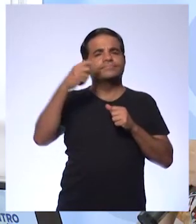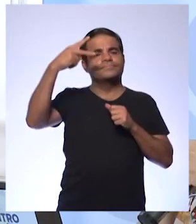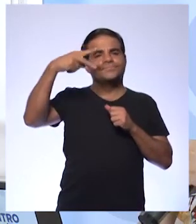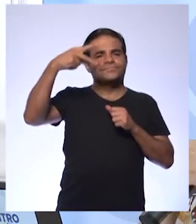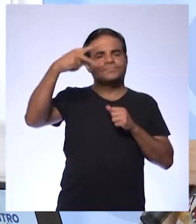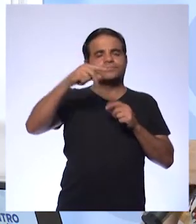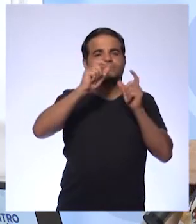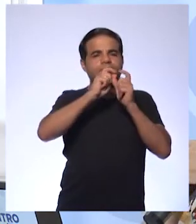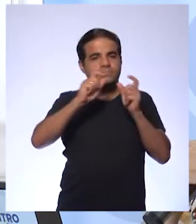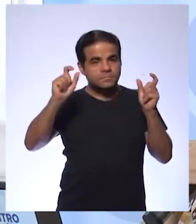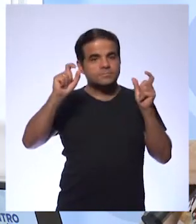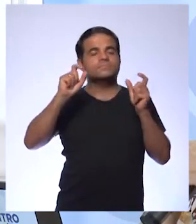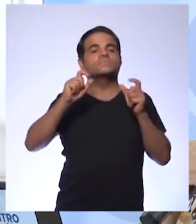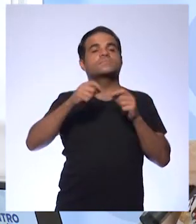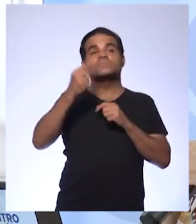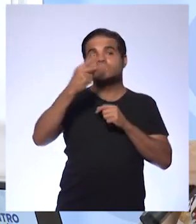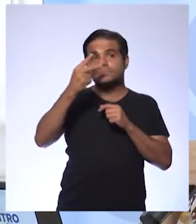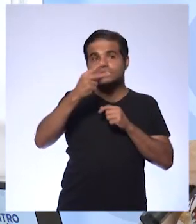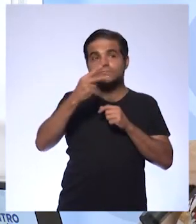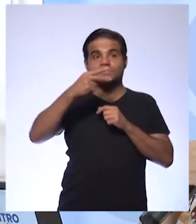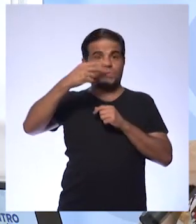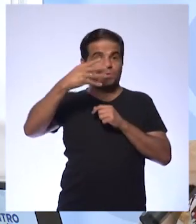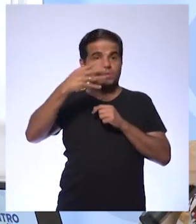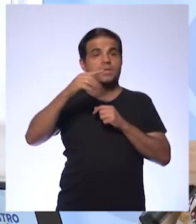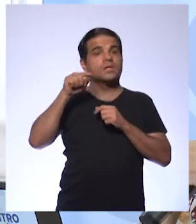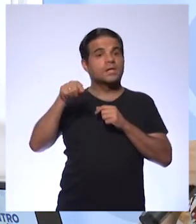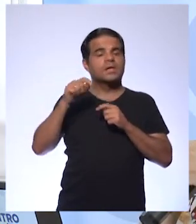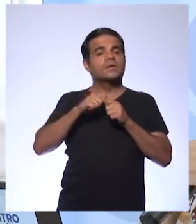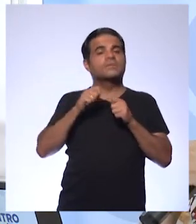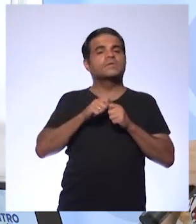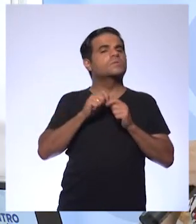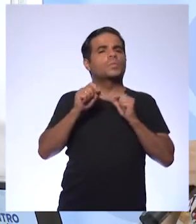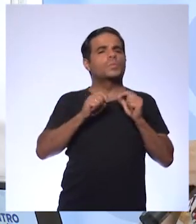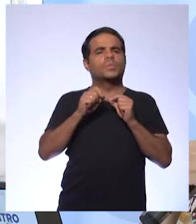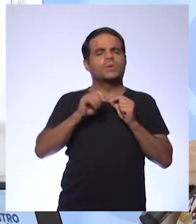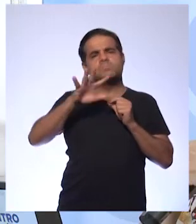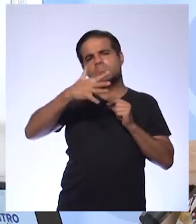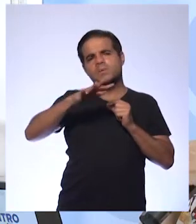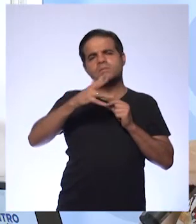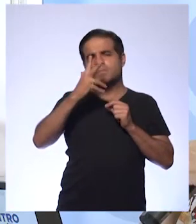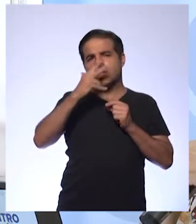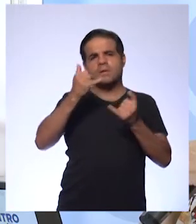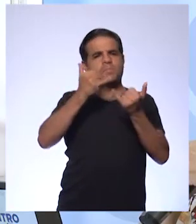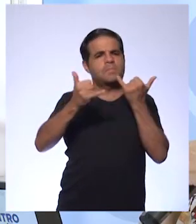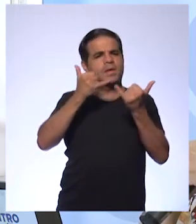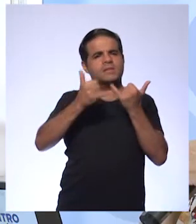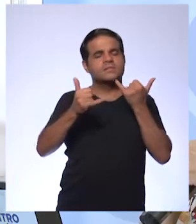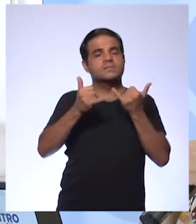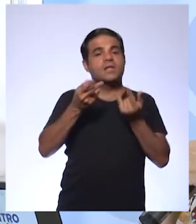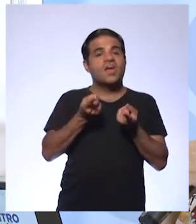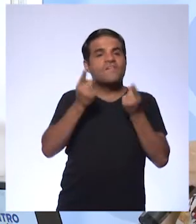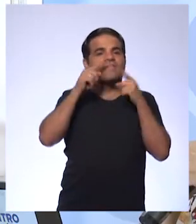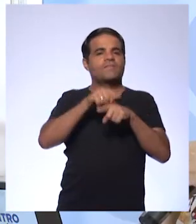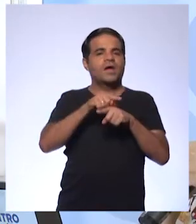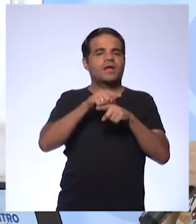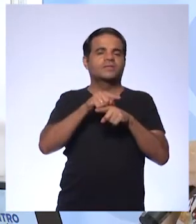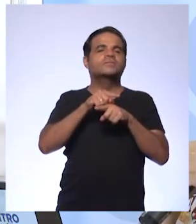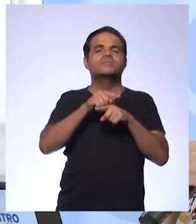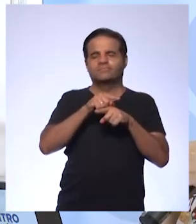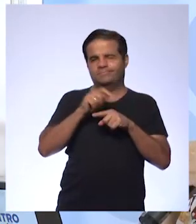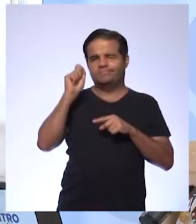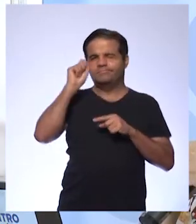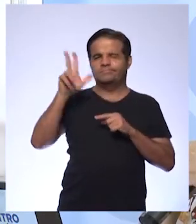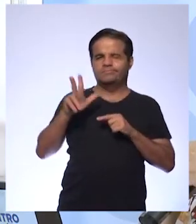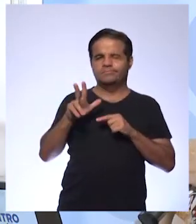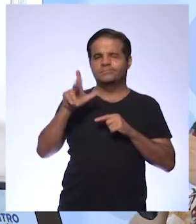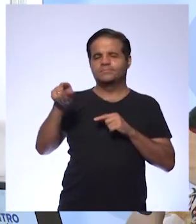segunda estrofe, ou seja, no segundo quarteto, ele faz mais ou menos parecido, mas ele inverte o jogo. Como ele é